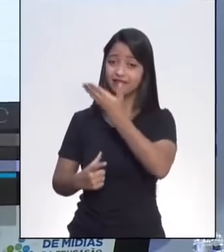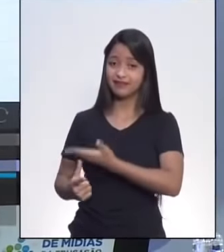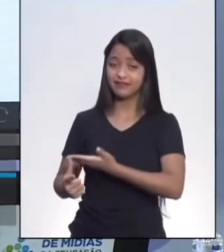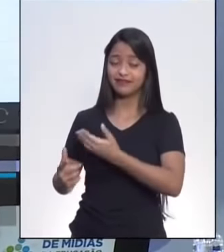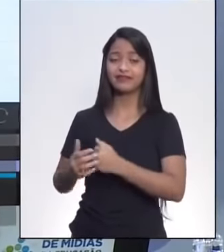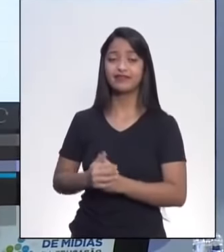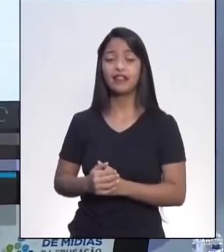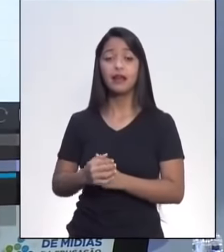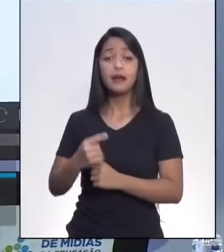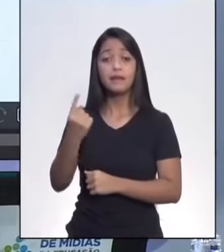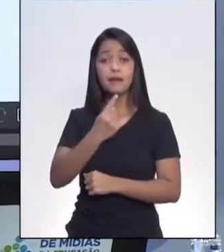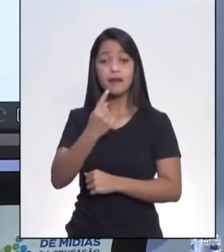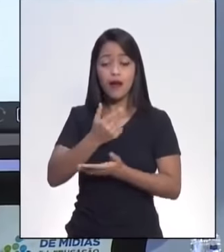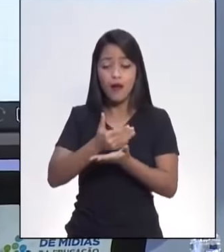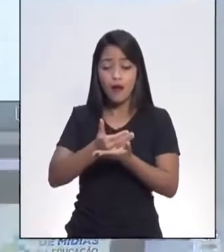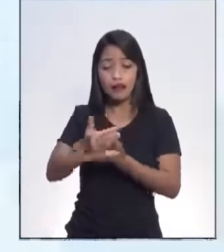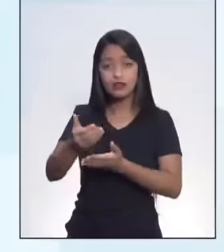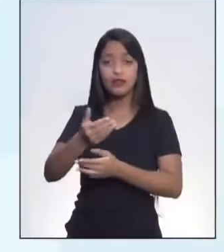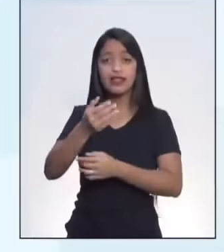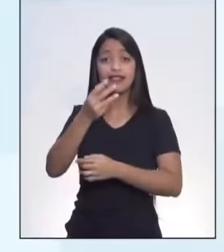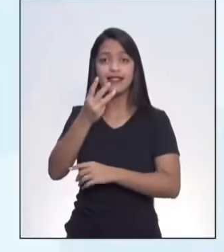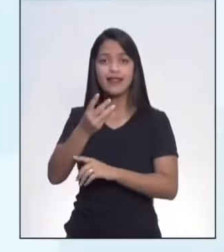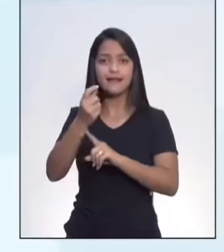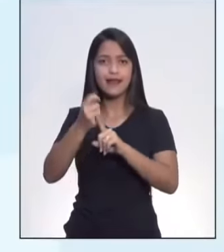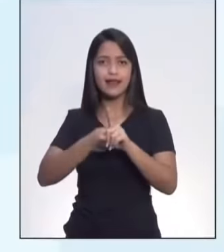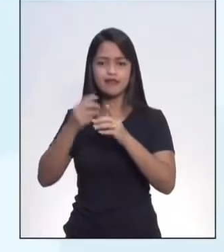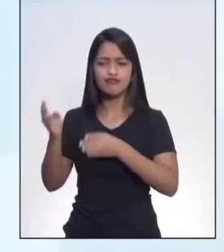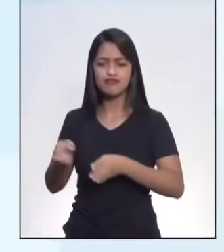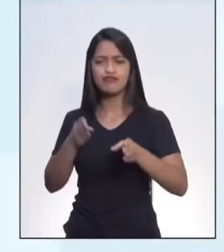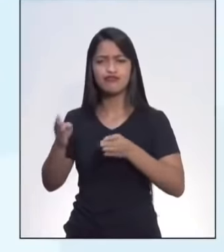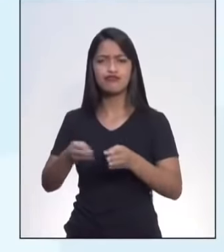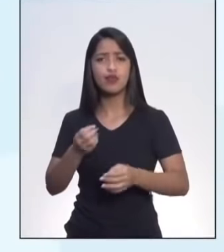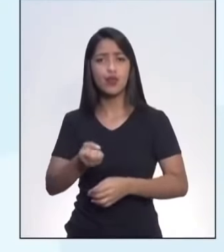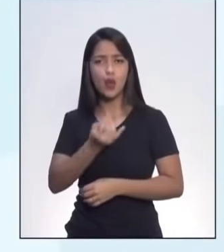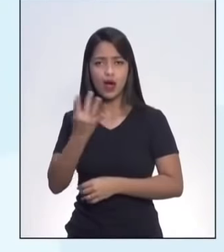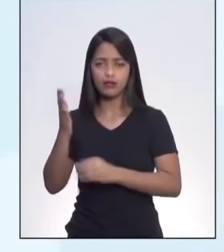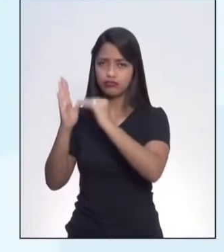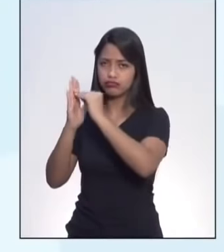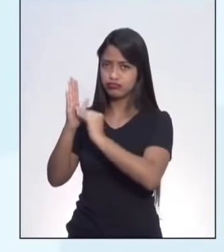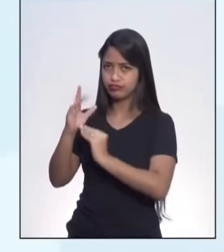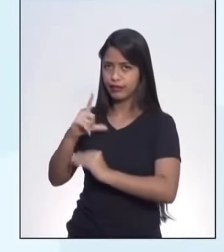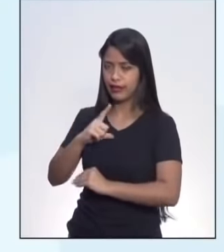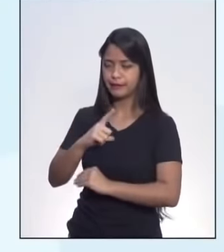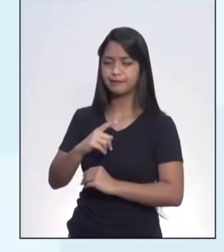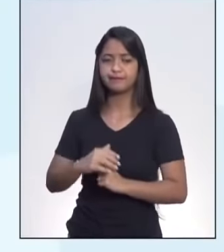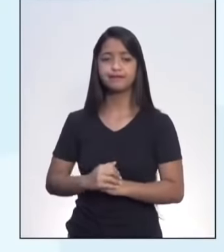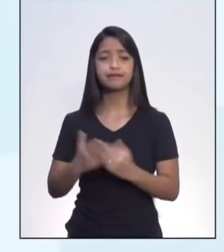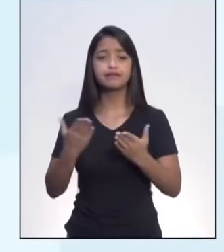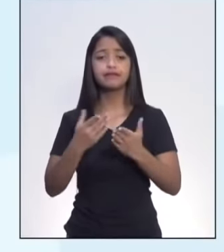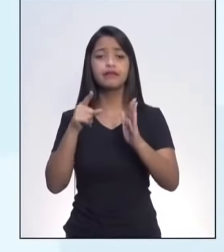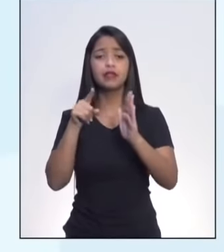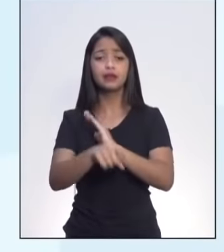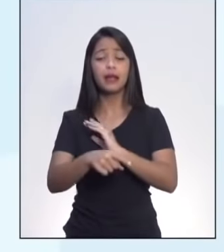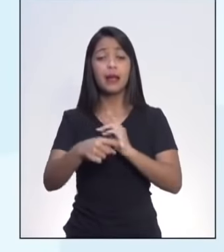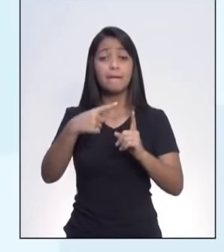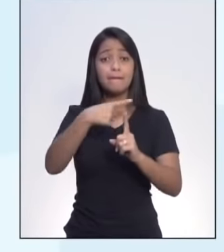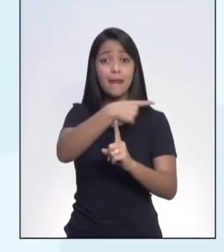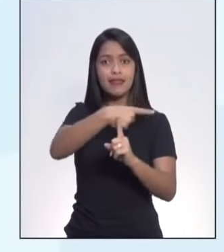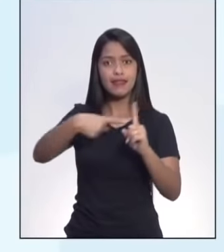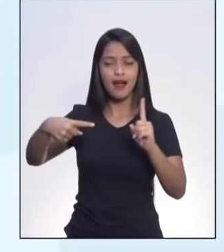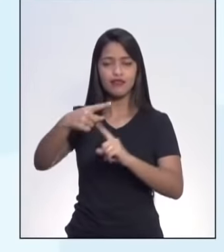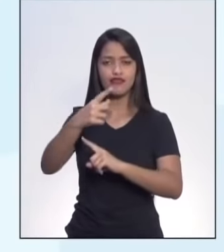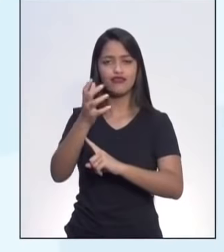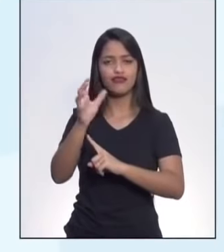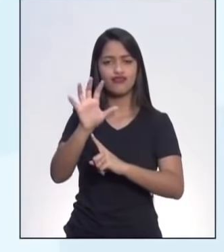produção do primeiro trimestre. E aí, vamos analisar. Olha, a metade da produção de ventiladores deu-se nesse período, Alessandro? Isso é verdadeiro ou falso? Qual?